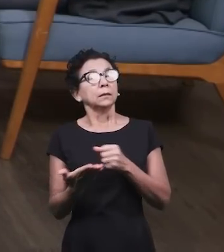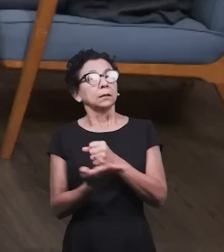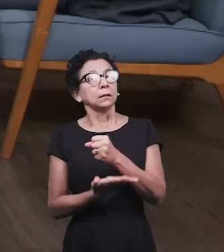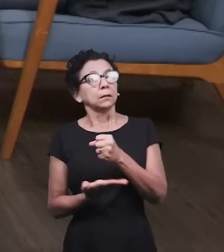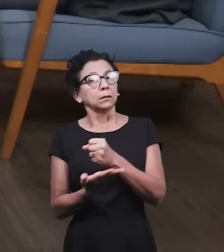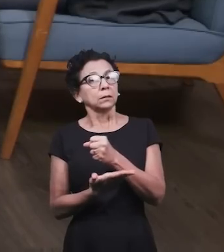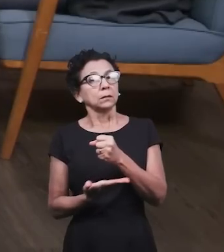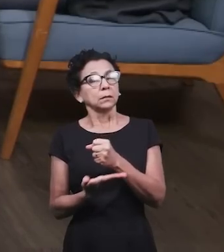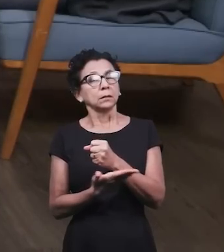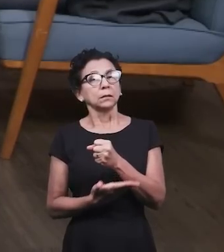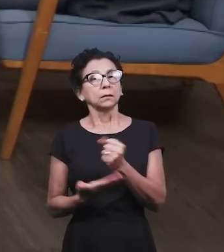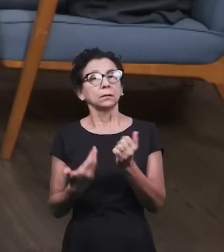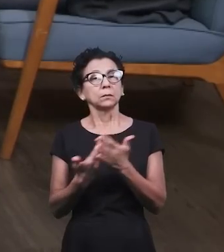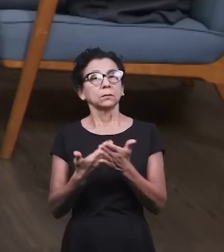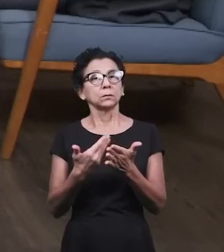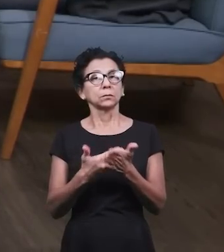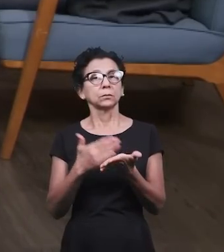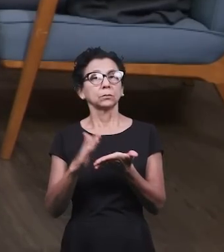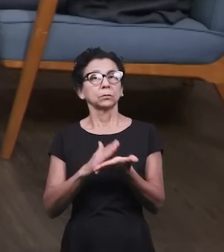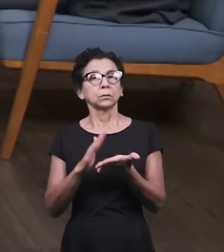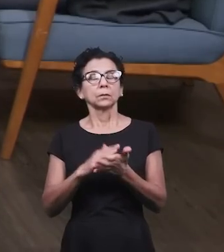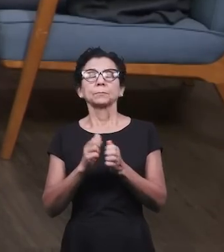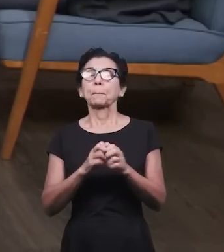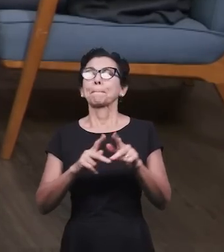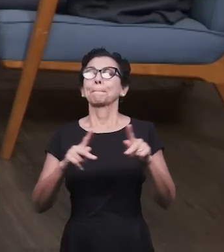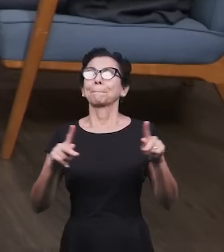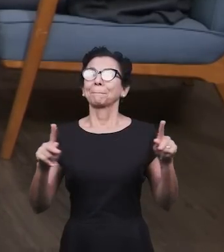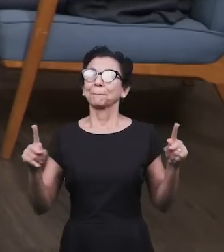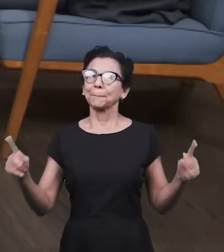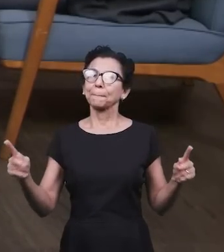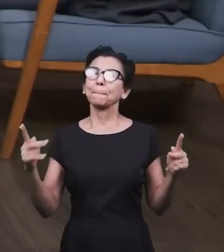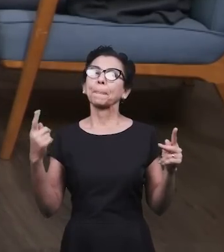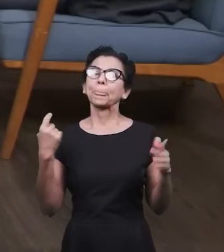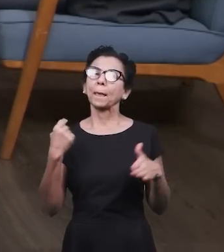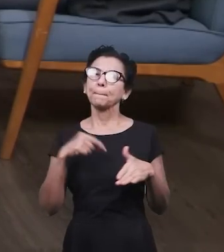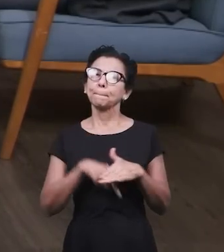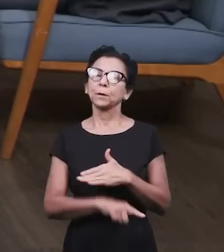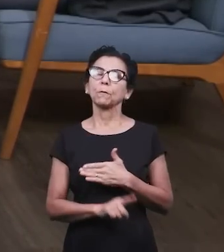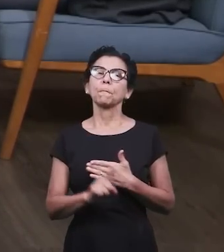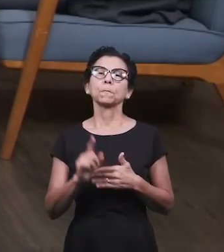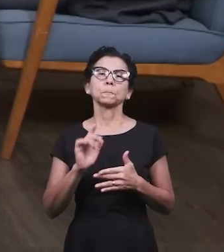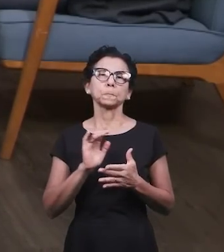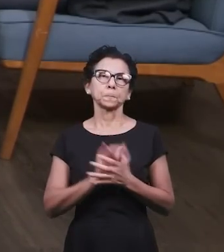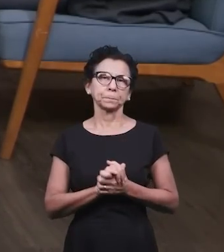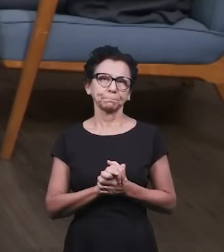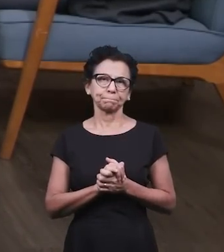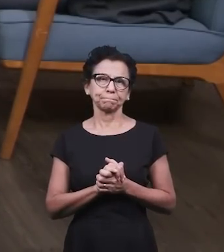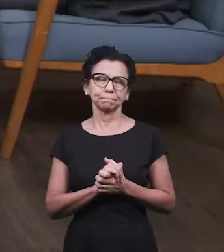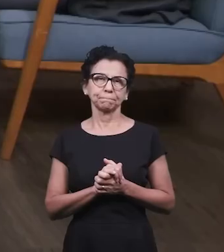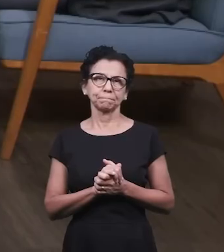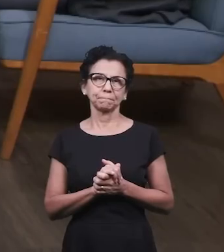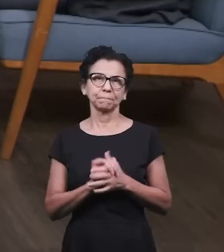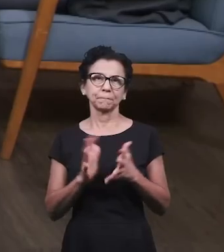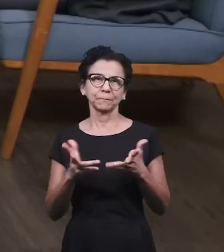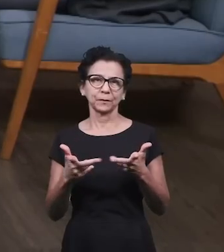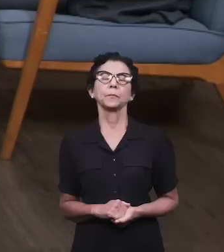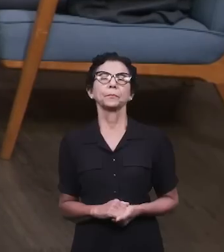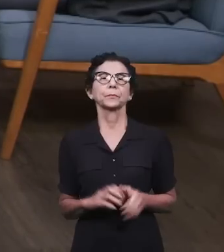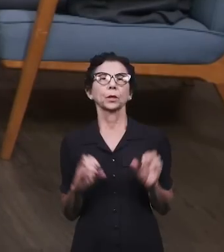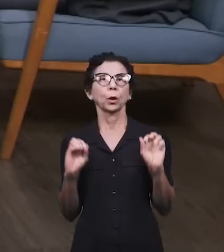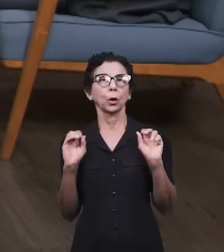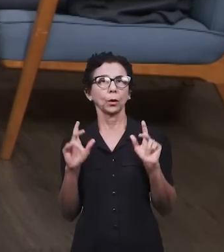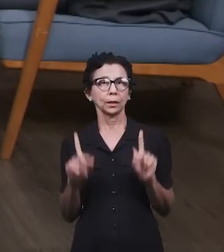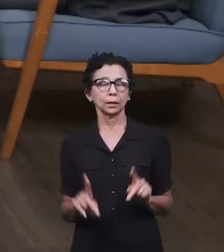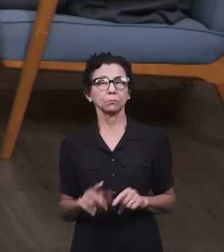como base para o estudo do livro do Apocalipse. Isso é notável, é de uma aplicação profética